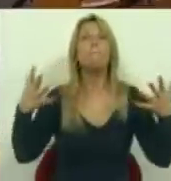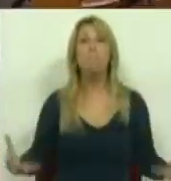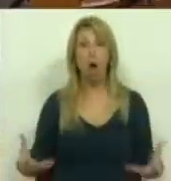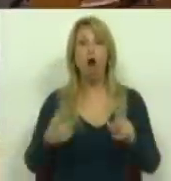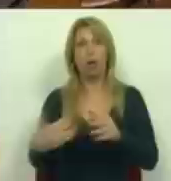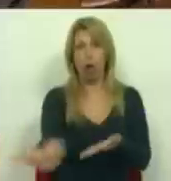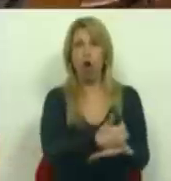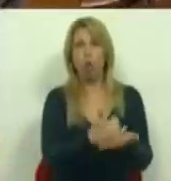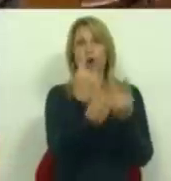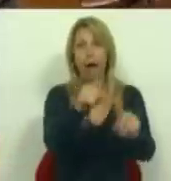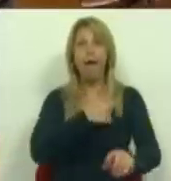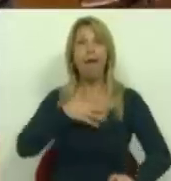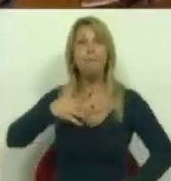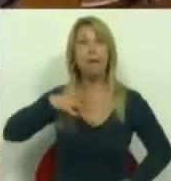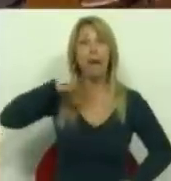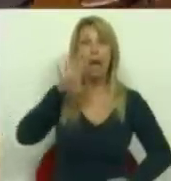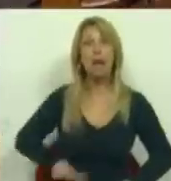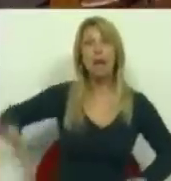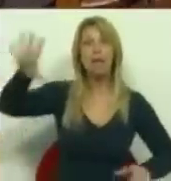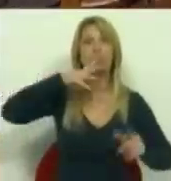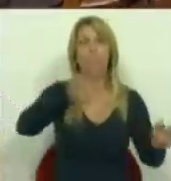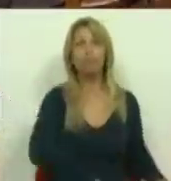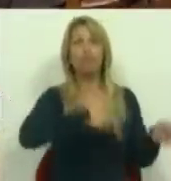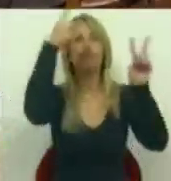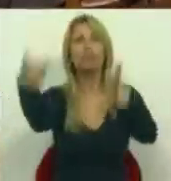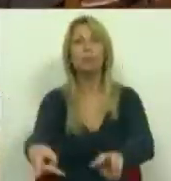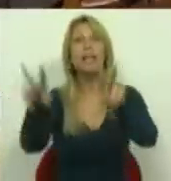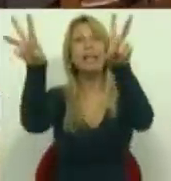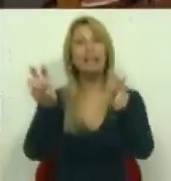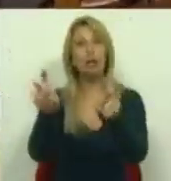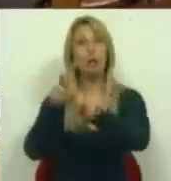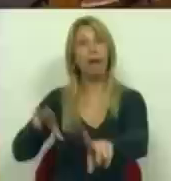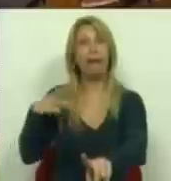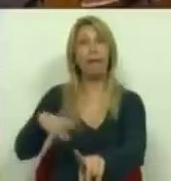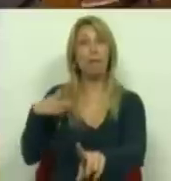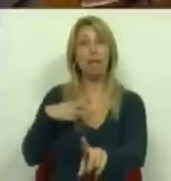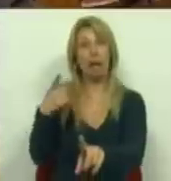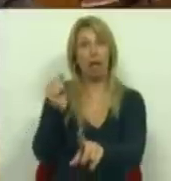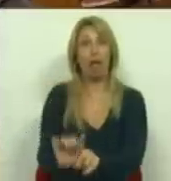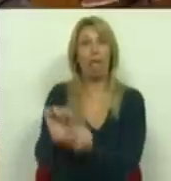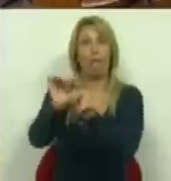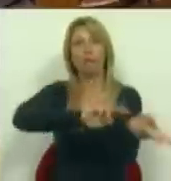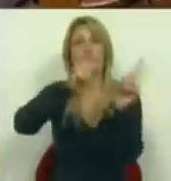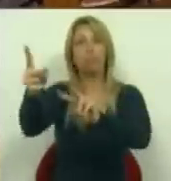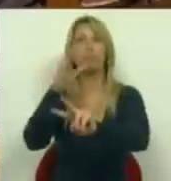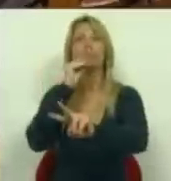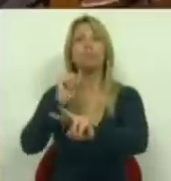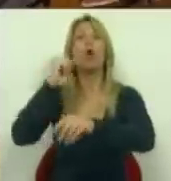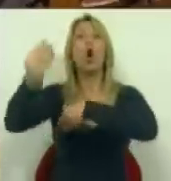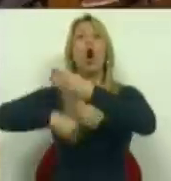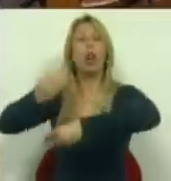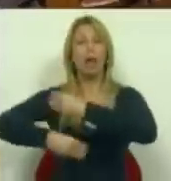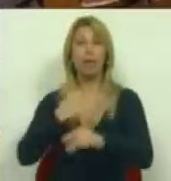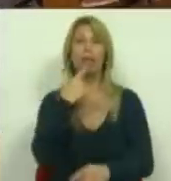empresas nacionais vai transferir os títulos de propriedade do seu capital para a Holanda. Diz a família Soares dos Santos